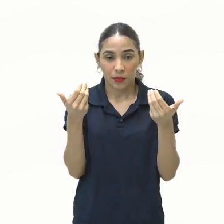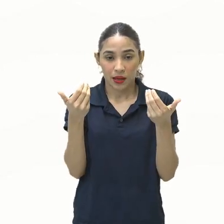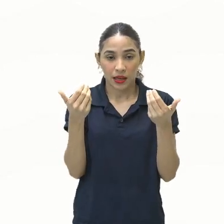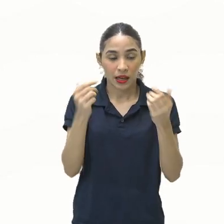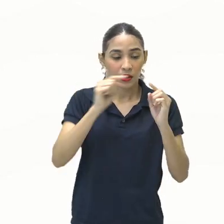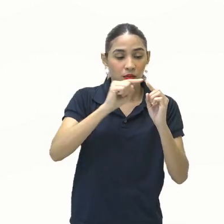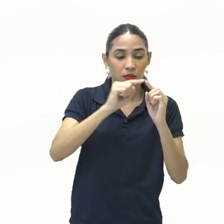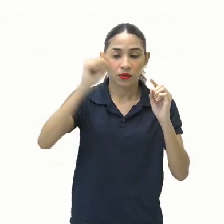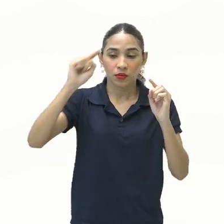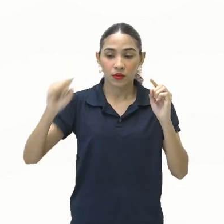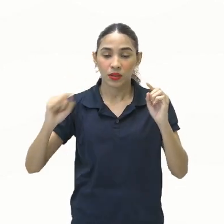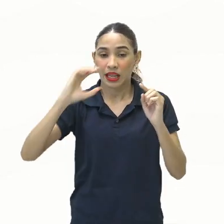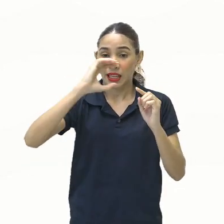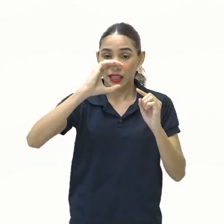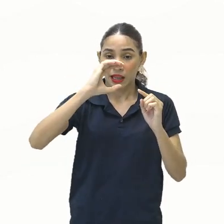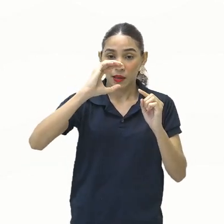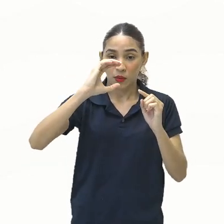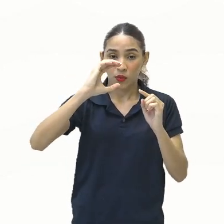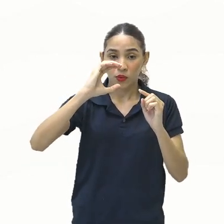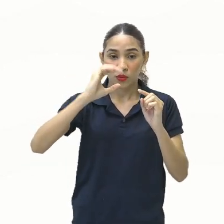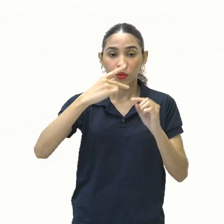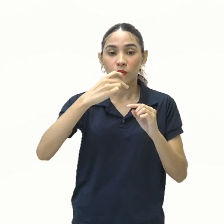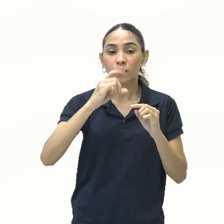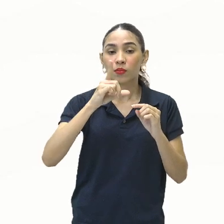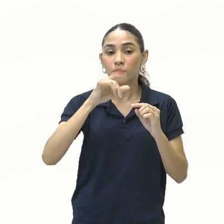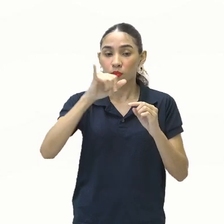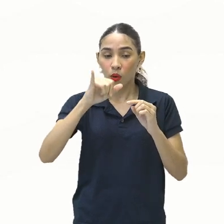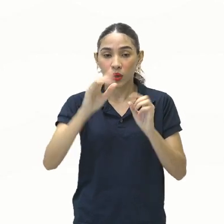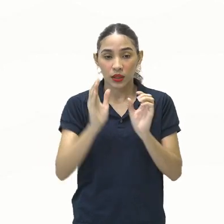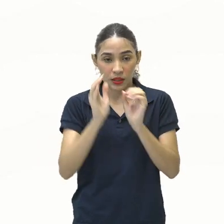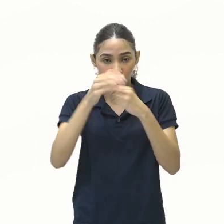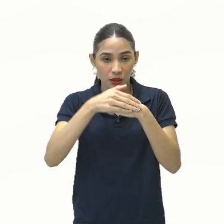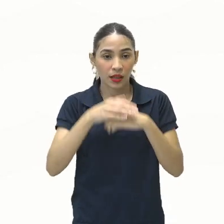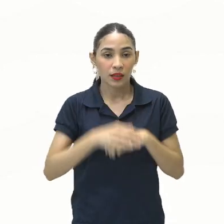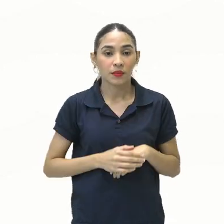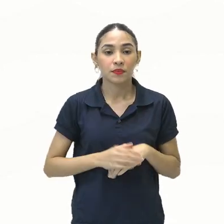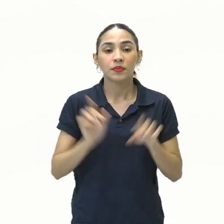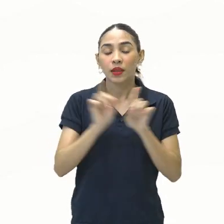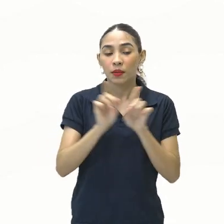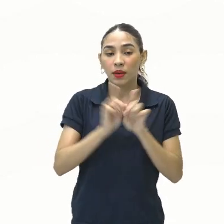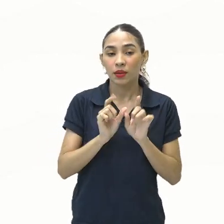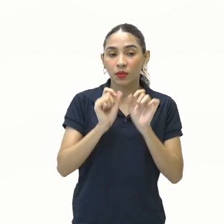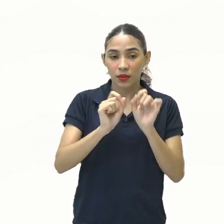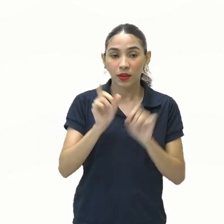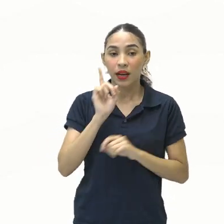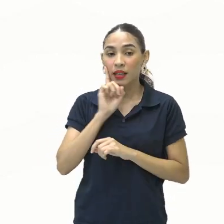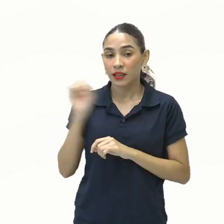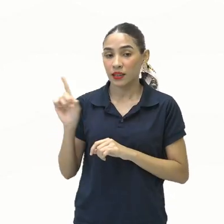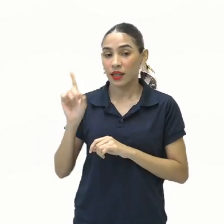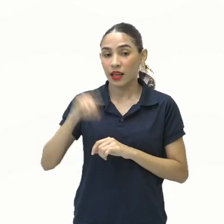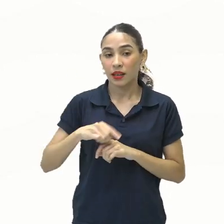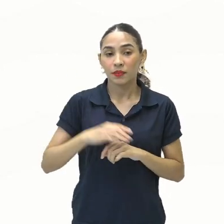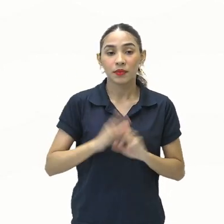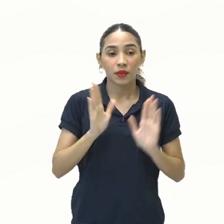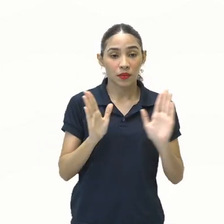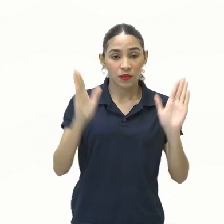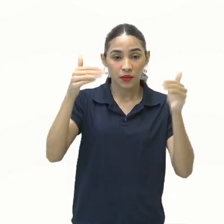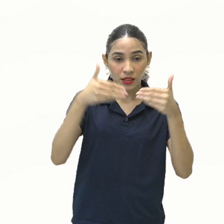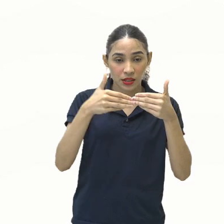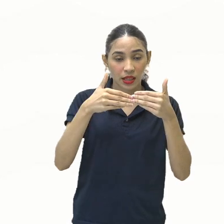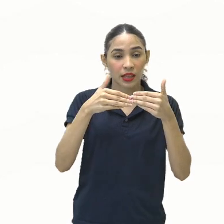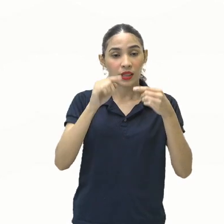um carbono. Então, é uma cadeia polinuclear isolada. E, em compensação, essa daqui é uma cadeia cíclica